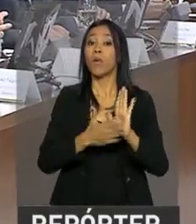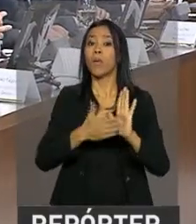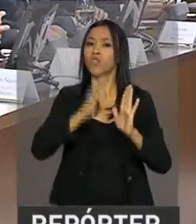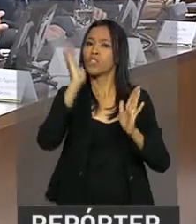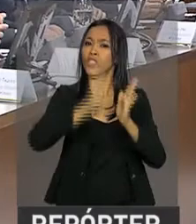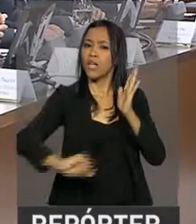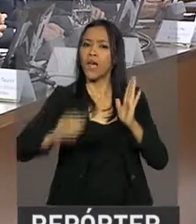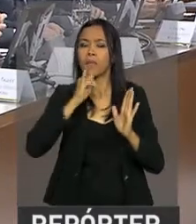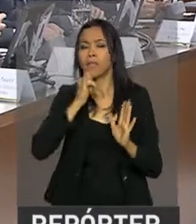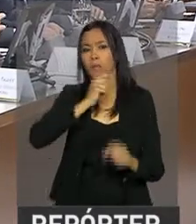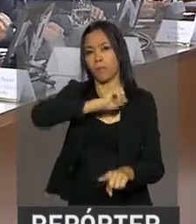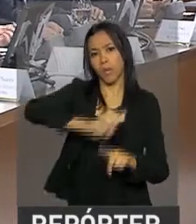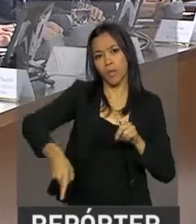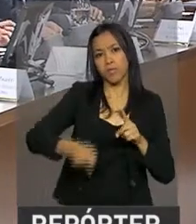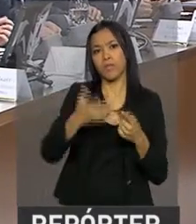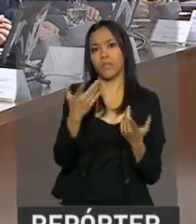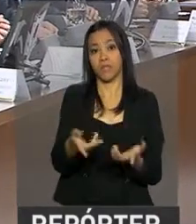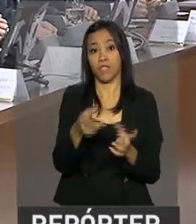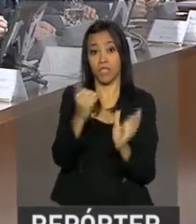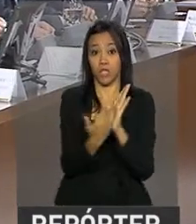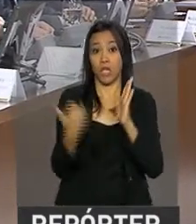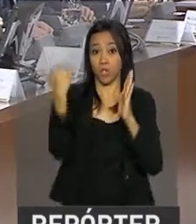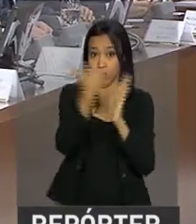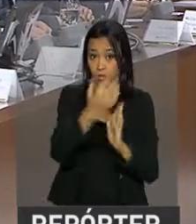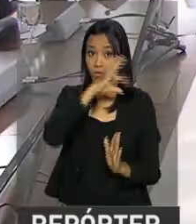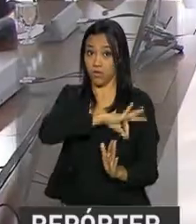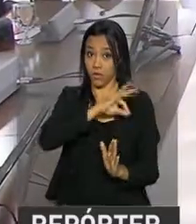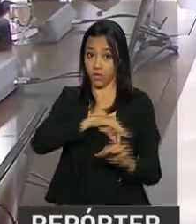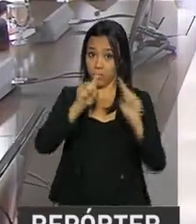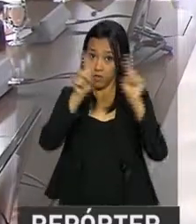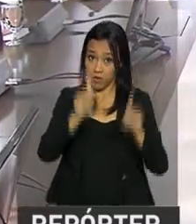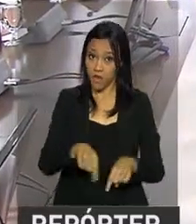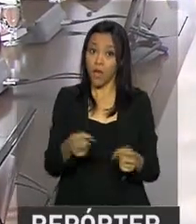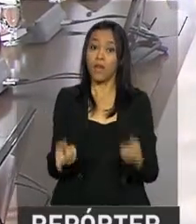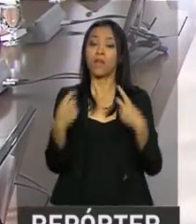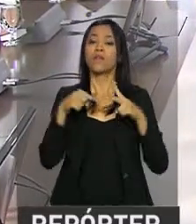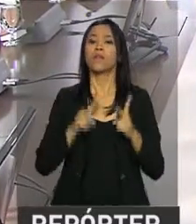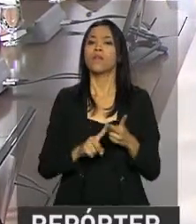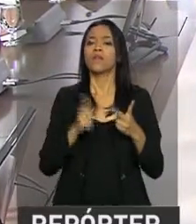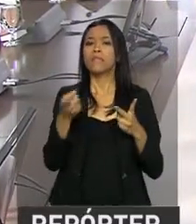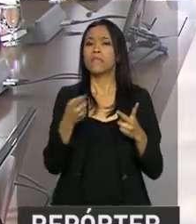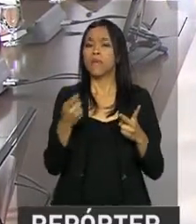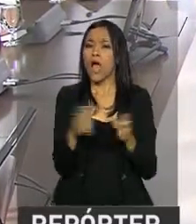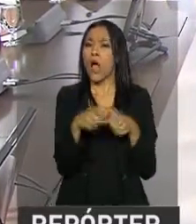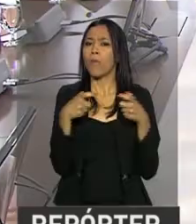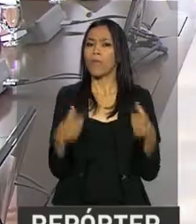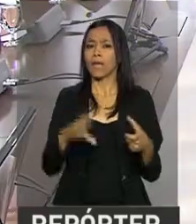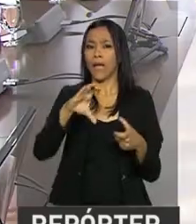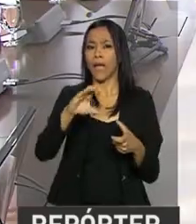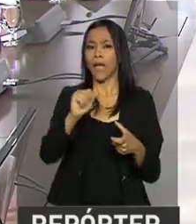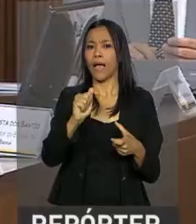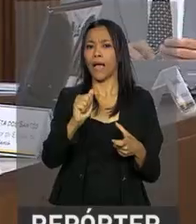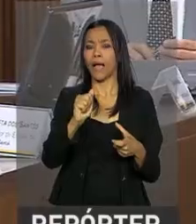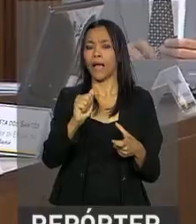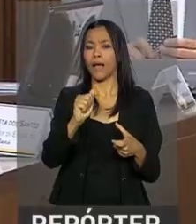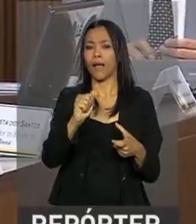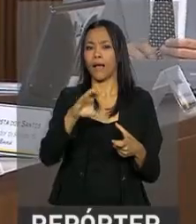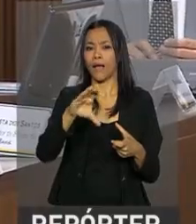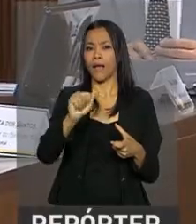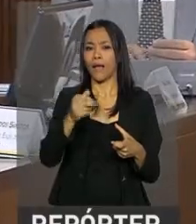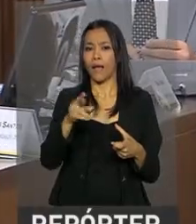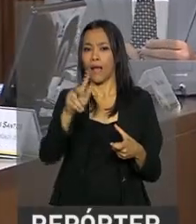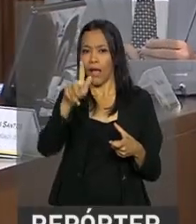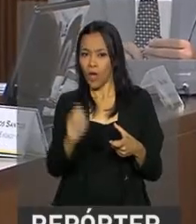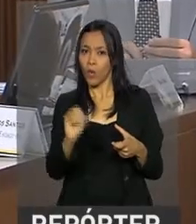contrapartidas como a proibição de o estado conceder reajuste a servidores públicos e aumentarem o número de cargos por 2 anos. Com o acordo